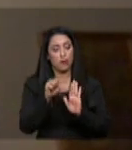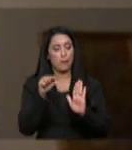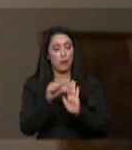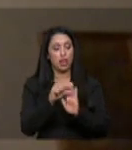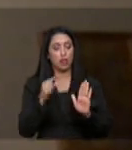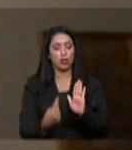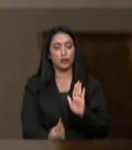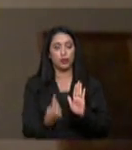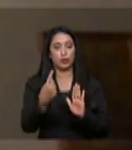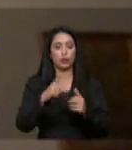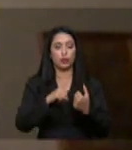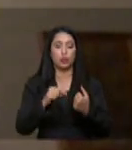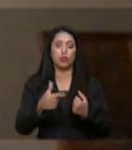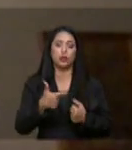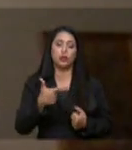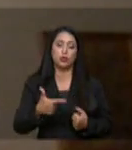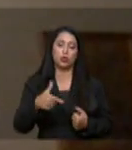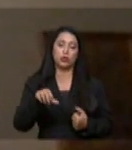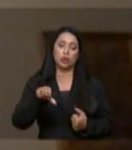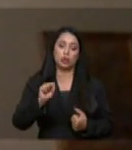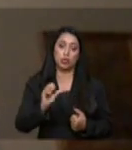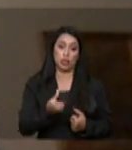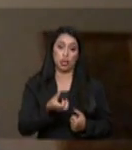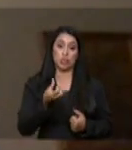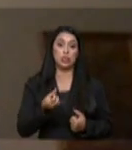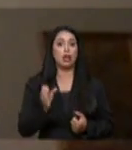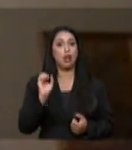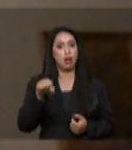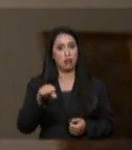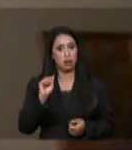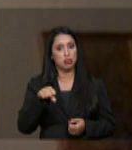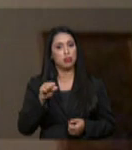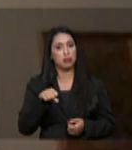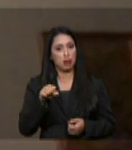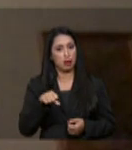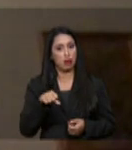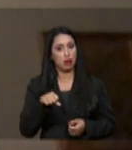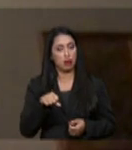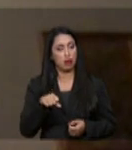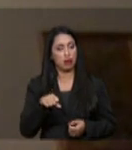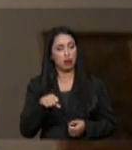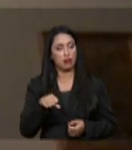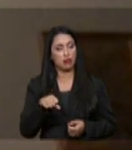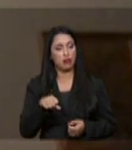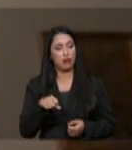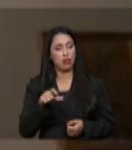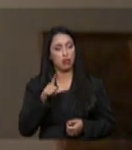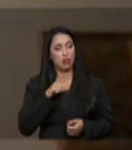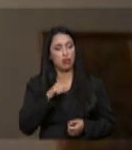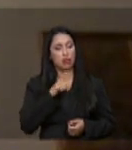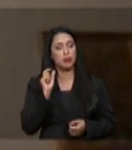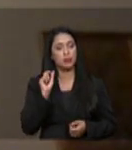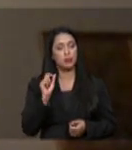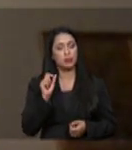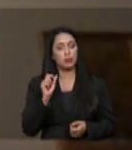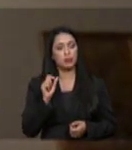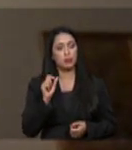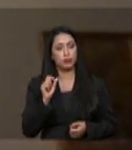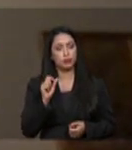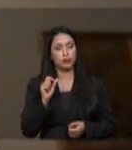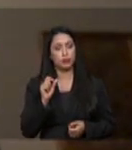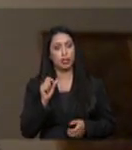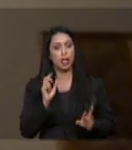parágrafo único do artigo 286 esta sim o que guarda correlação